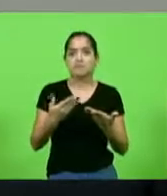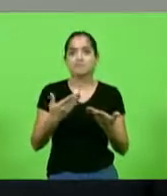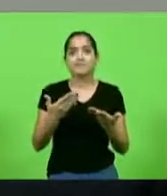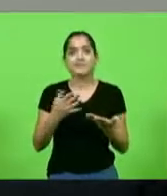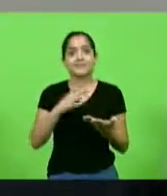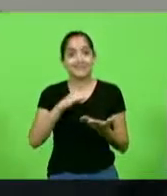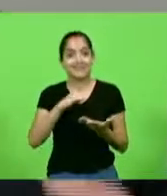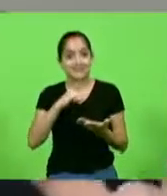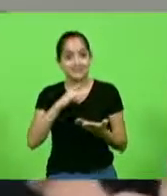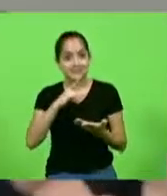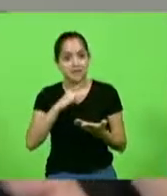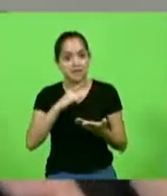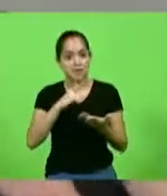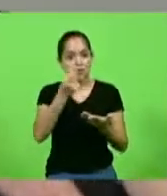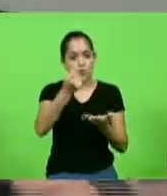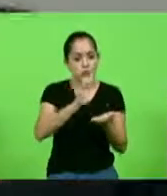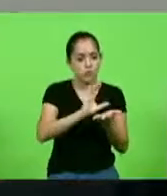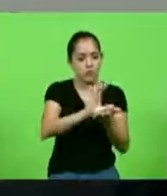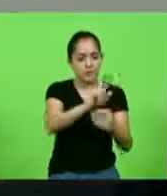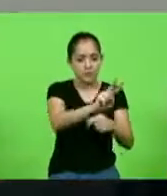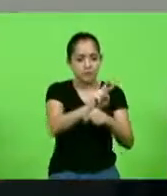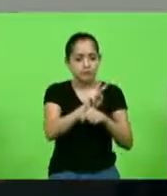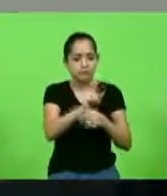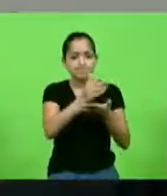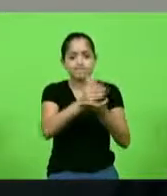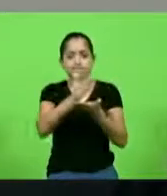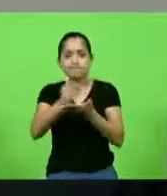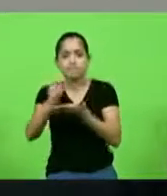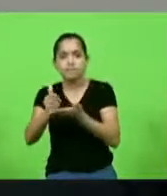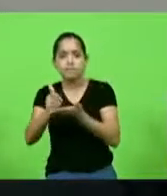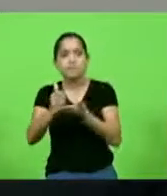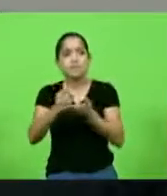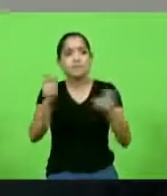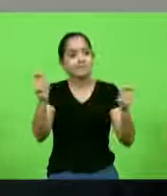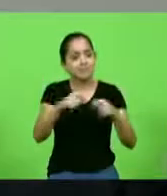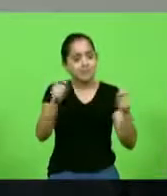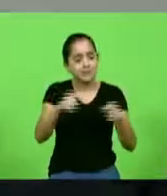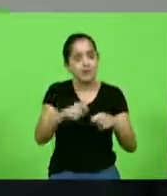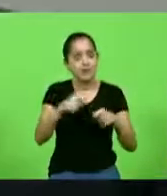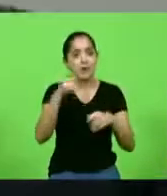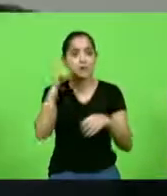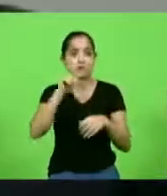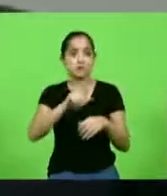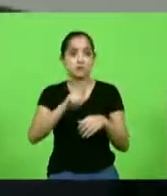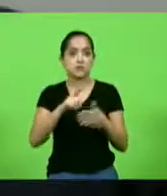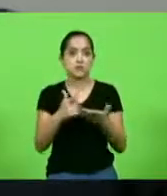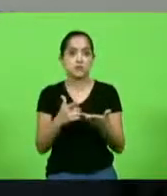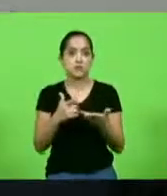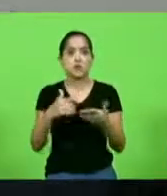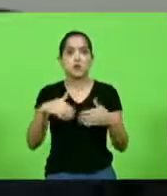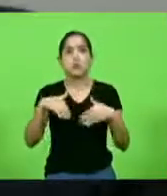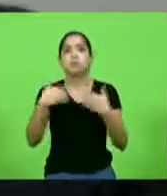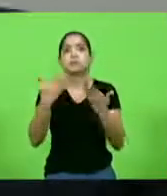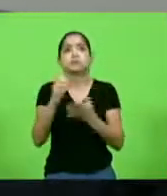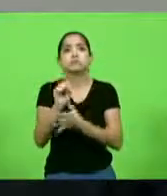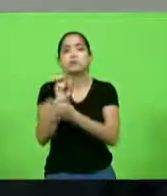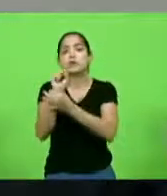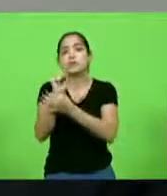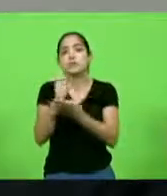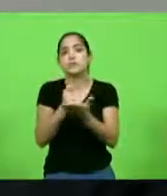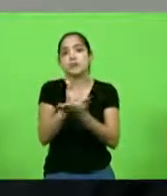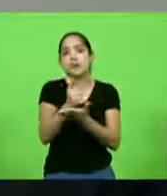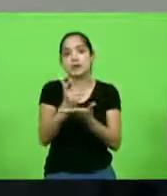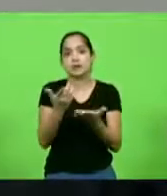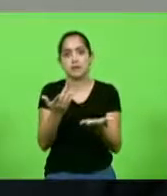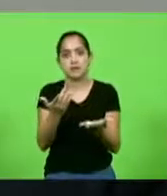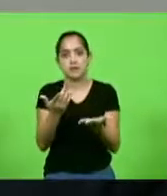fato, um financiamento que a pessoa possa chegar lá e receber esse dinheiro. Agora, por exemplo, qual que é a garantia que ele vai pagar? Ah, então, se